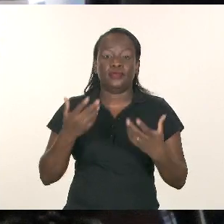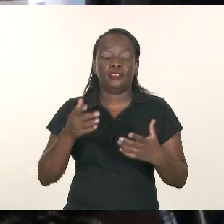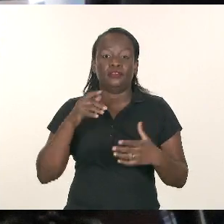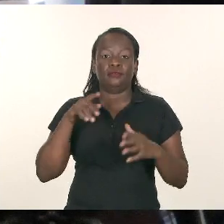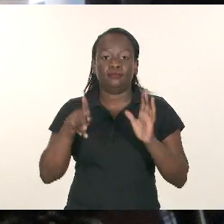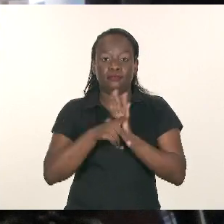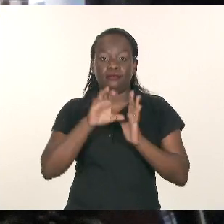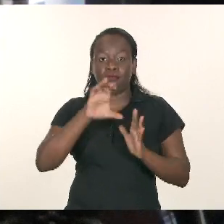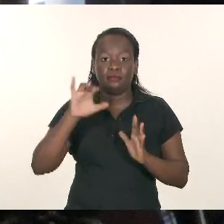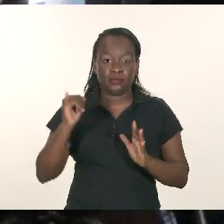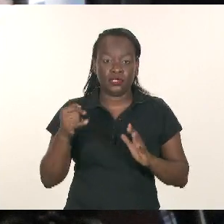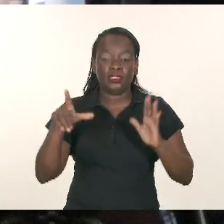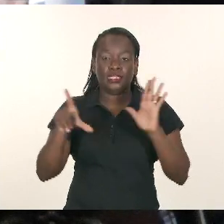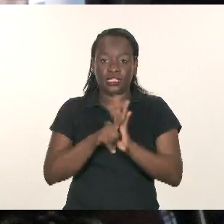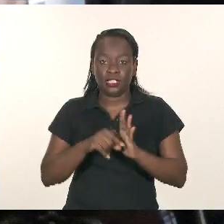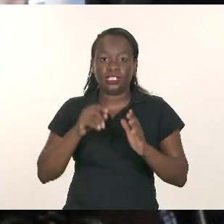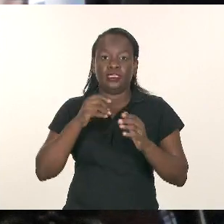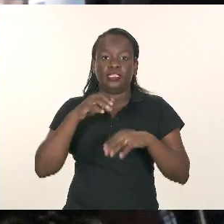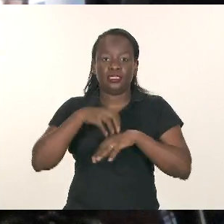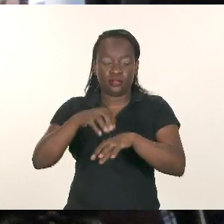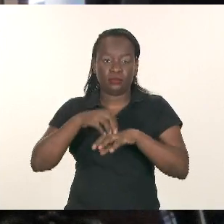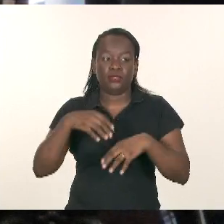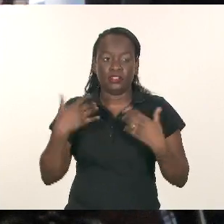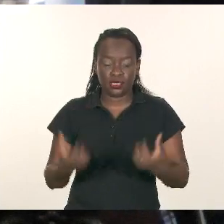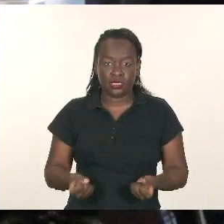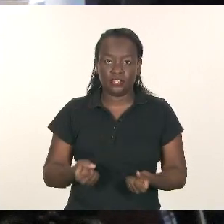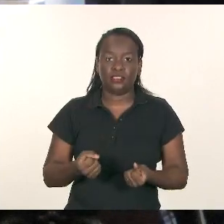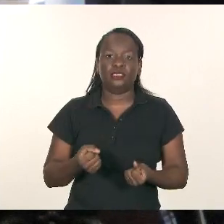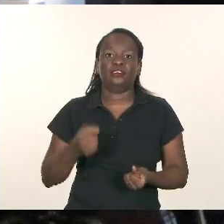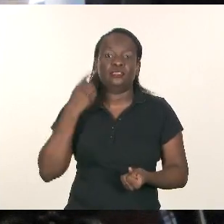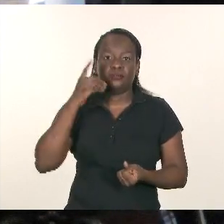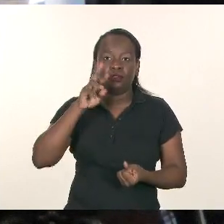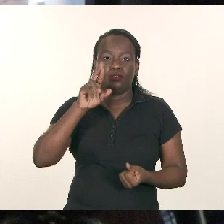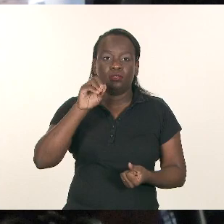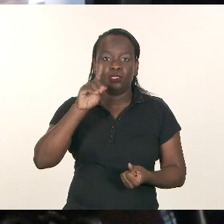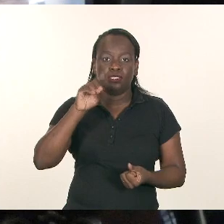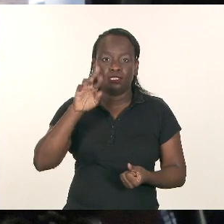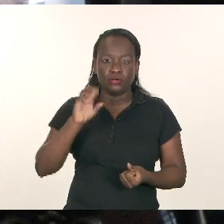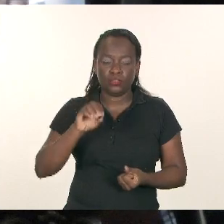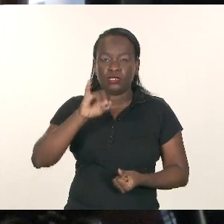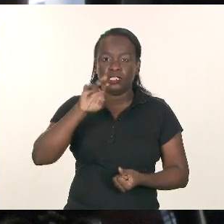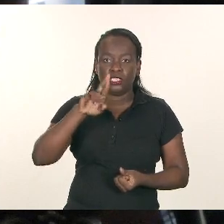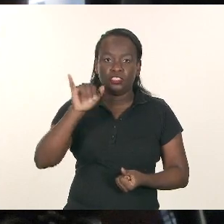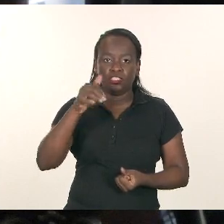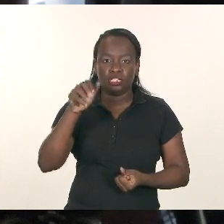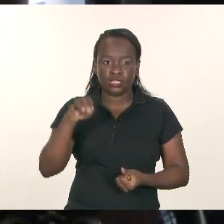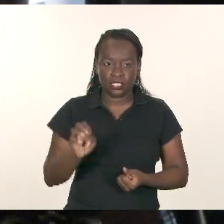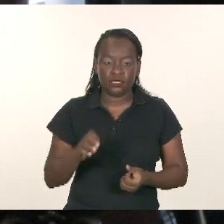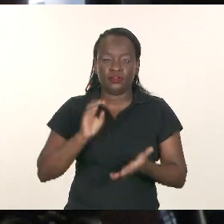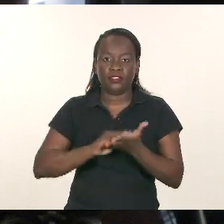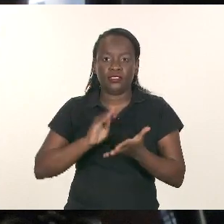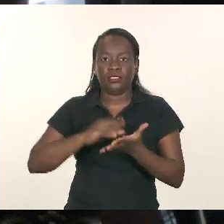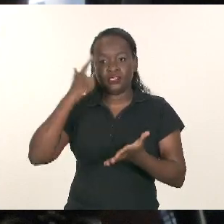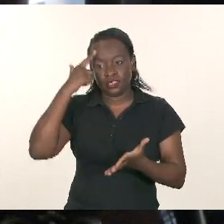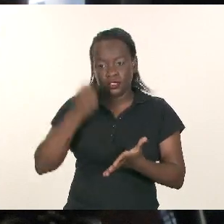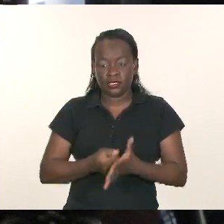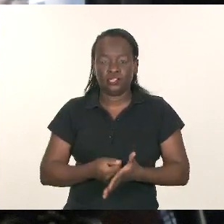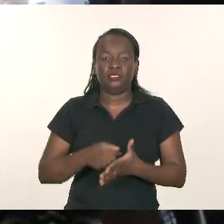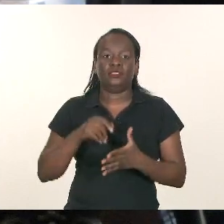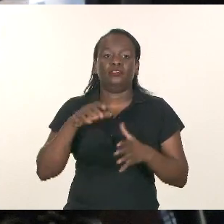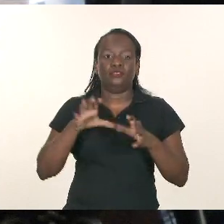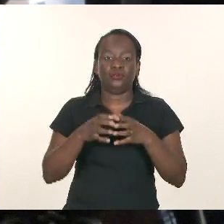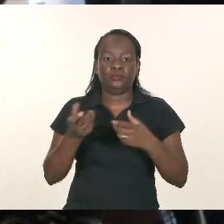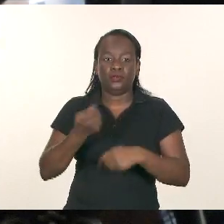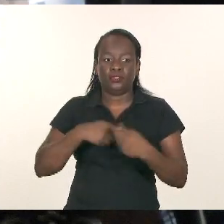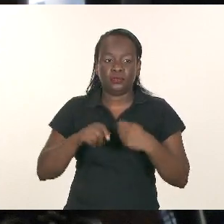pela legalidade e transporte favorável. Relatores, deputados Rodrigo Bacelar e enfermeira Rejane, pendendo de pareceres da Comissão de Economia,